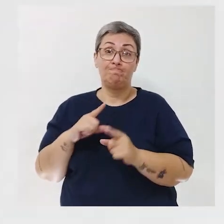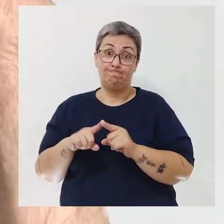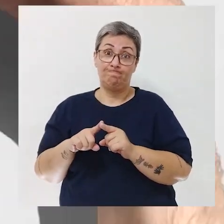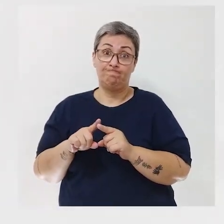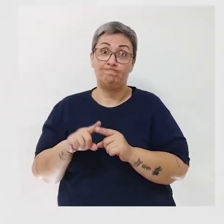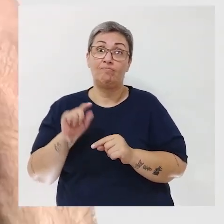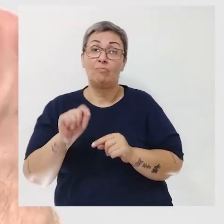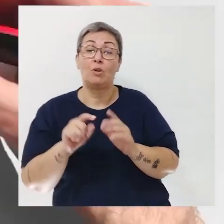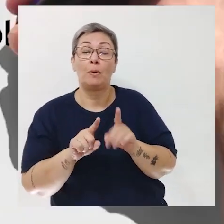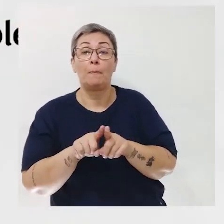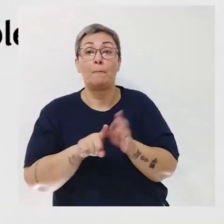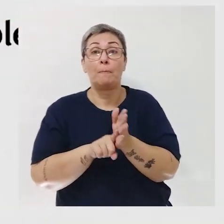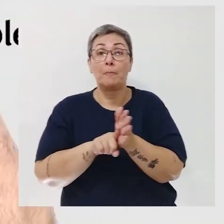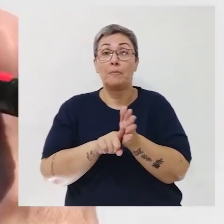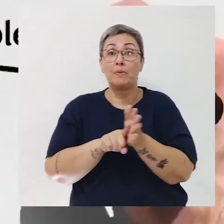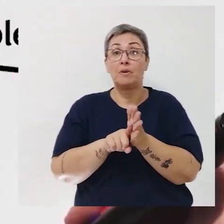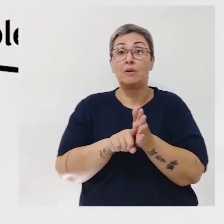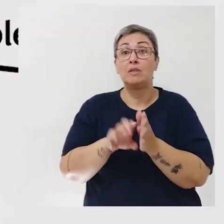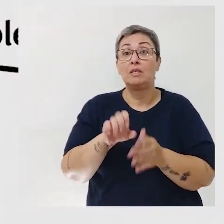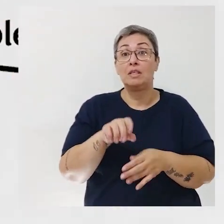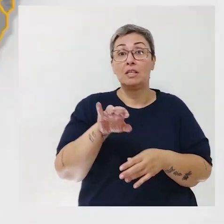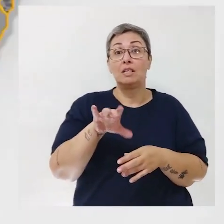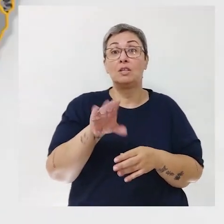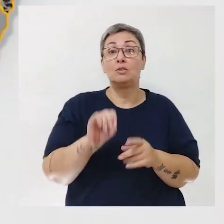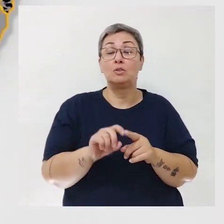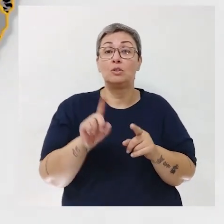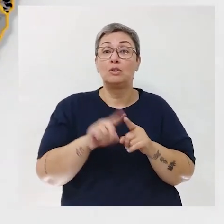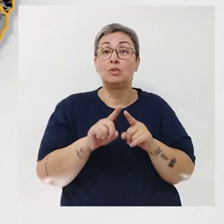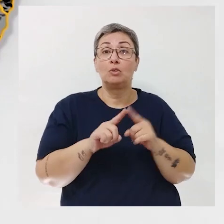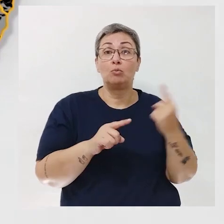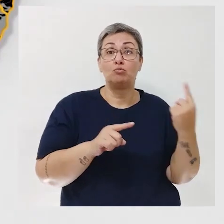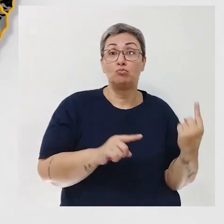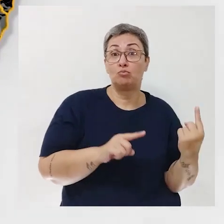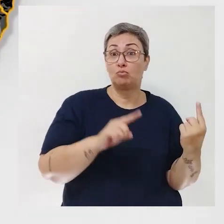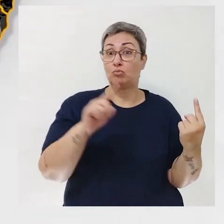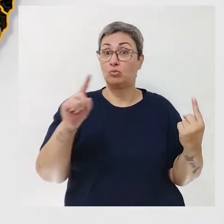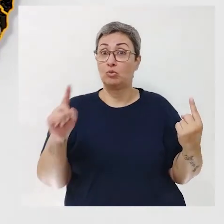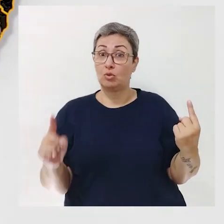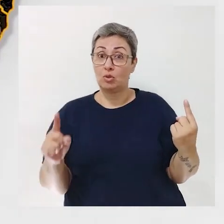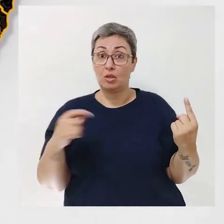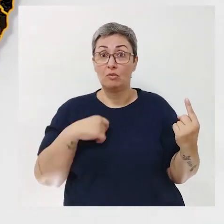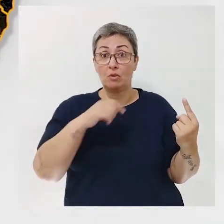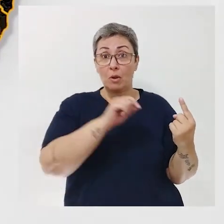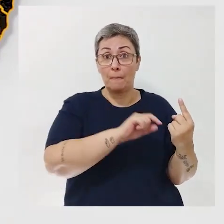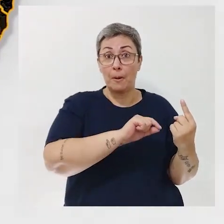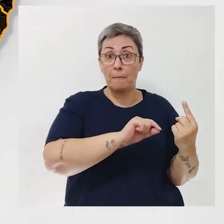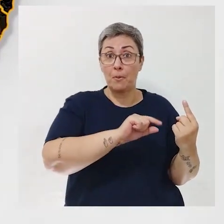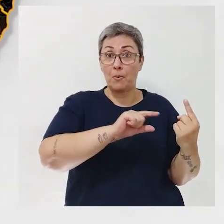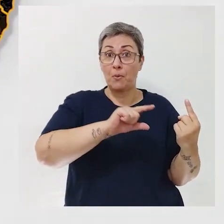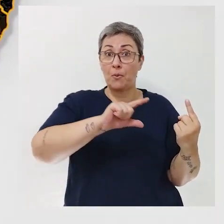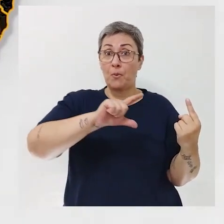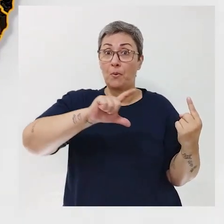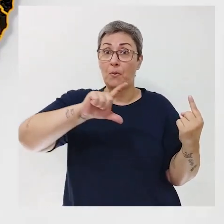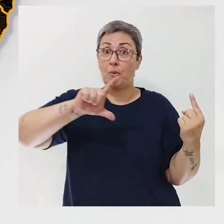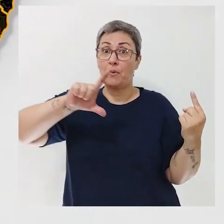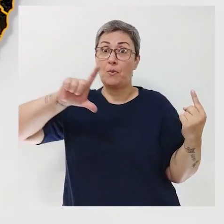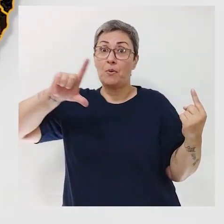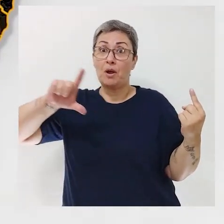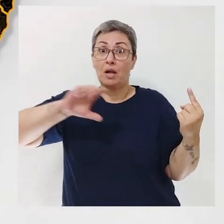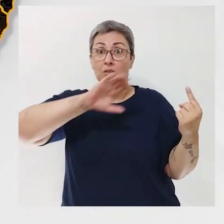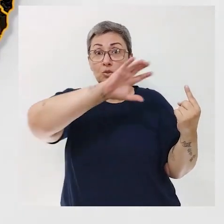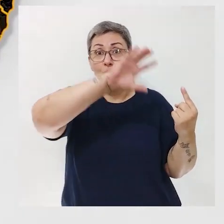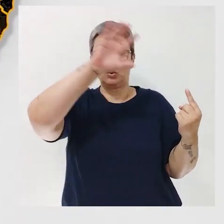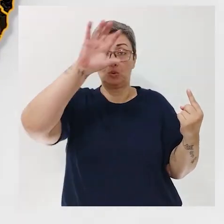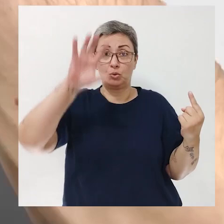serviço. Os pesquisadores do CEM constataram que, de censo para censo, a cobertura foi se expandindo em todas as regiões